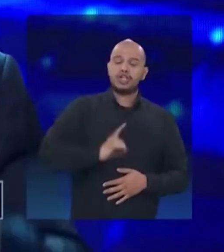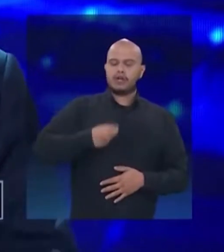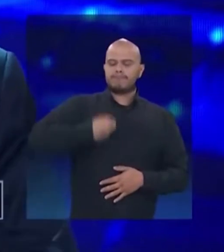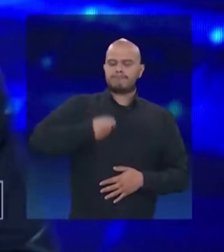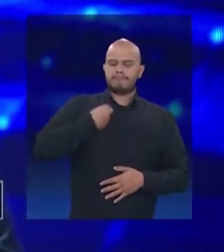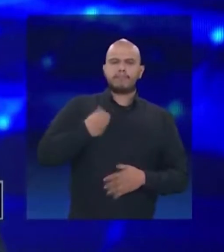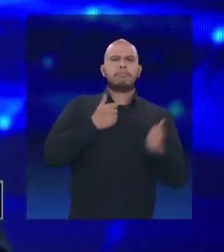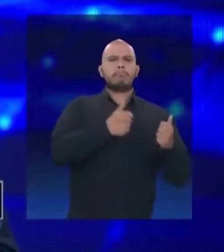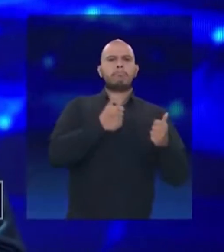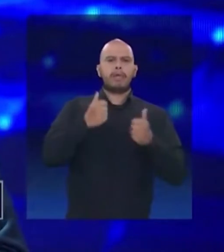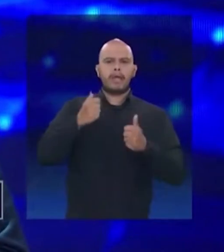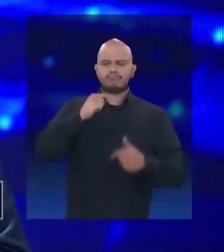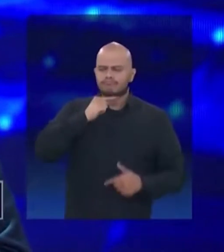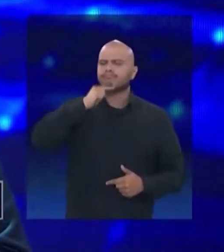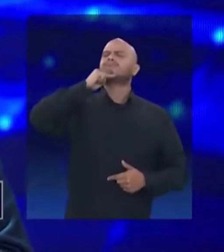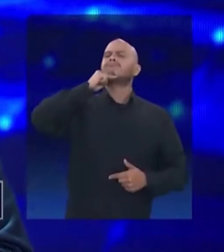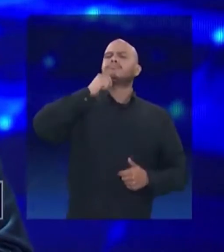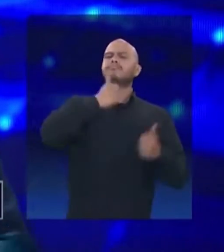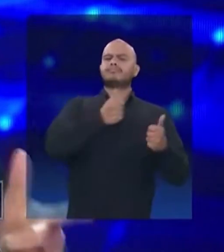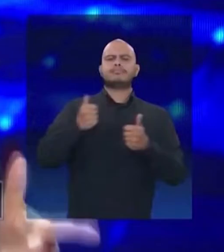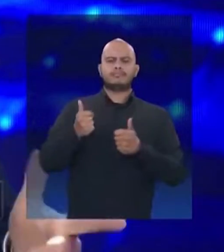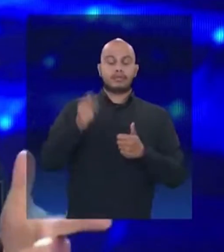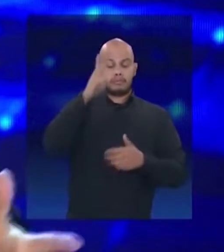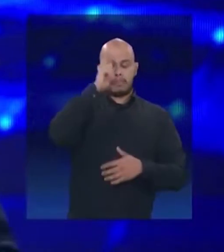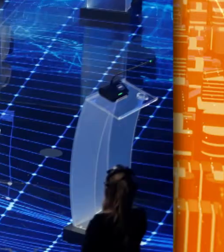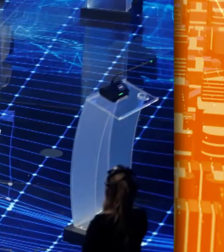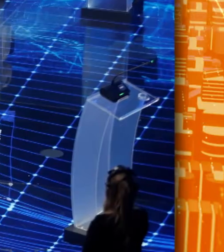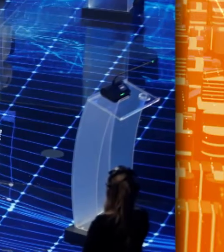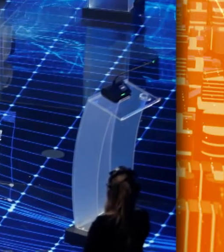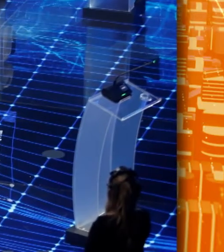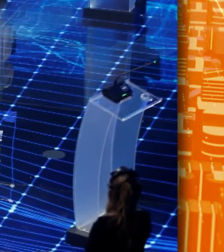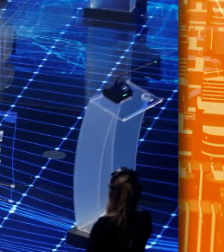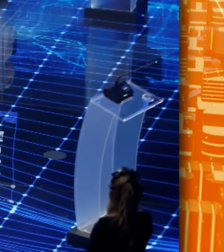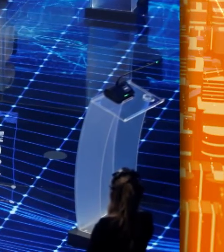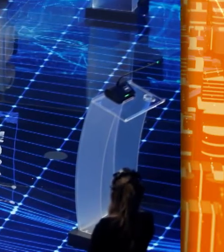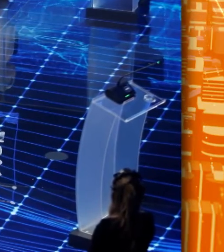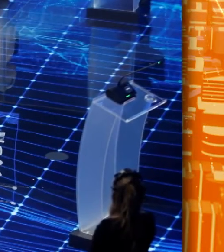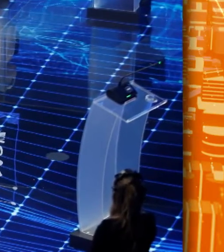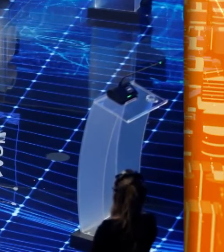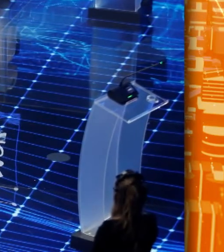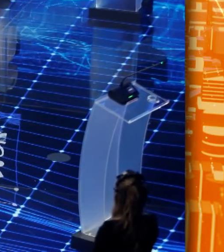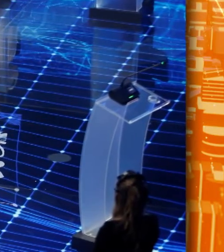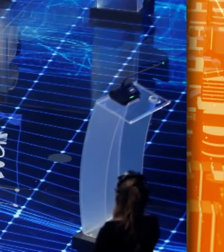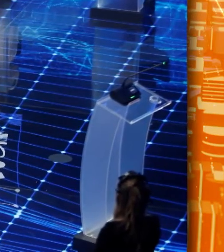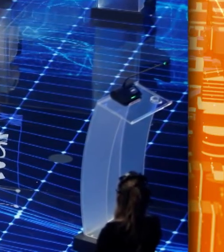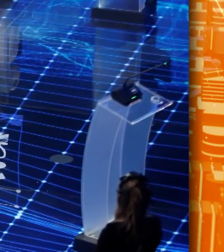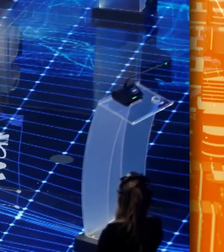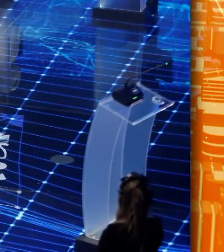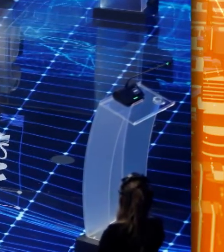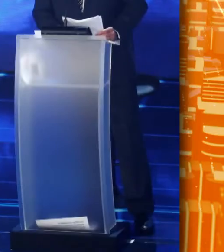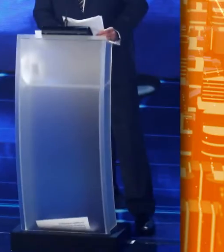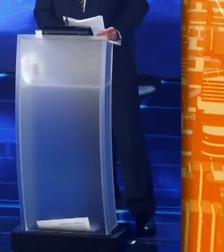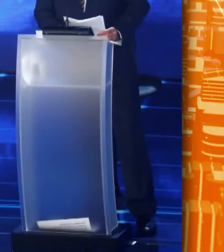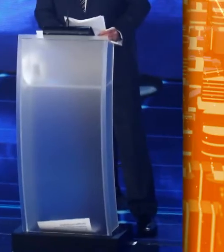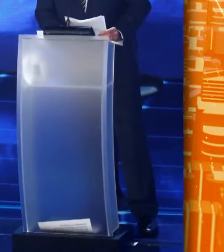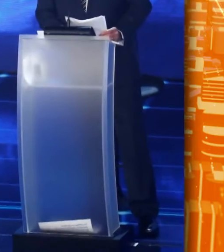dignamente, de cabeça erguida nesse país. E esse país vai voltar. Depois deste primeiro debate televisivo, hoje arranca a terceira semana de